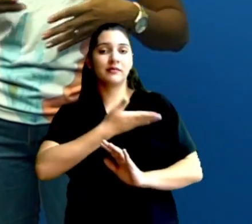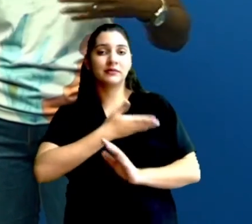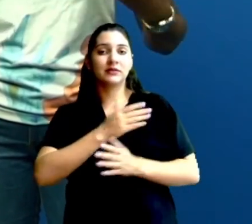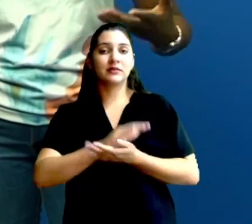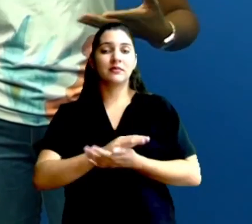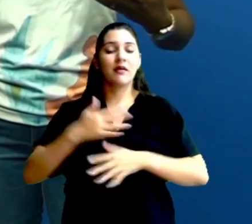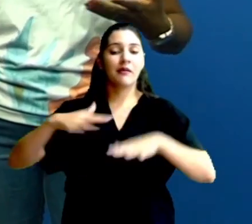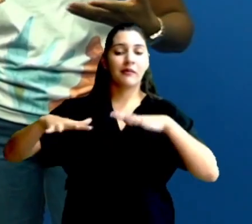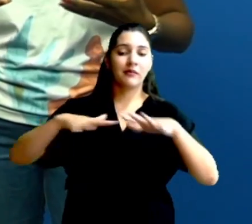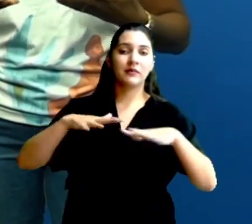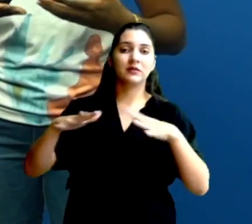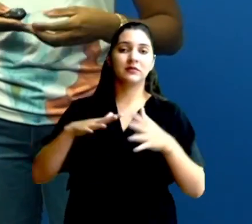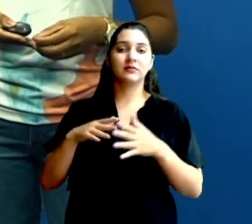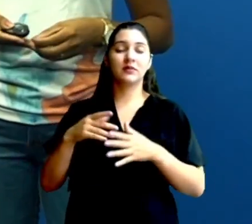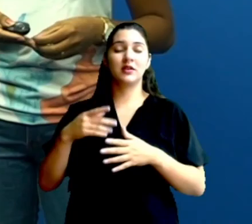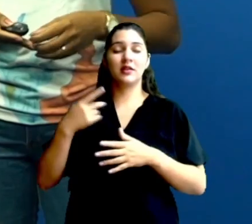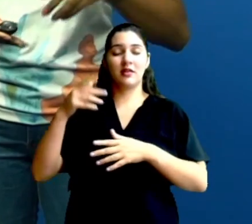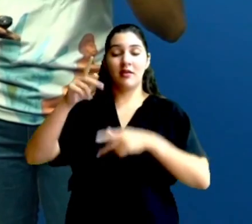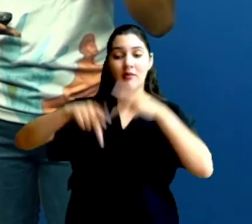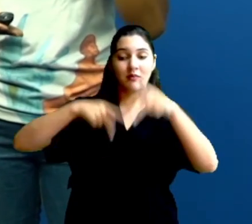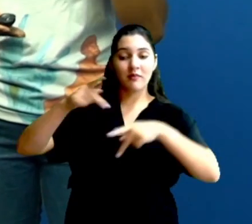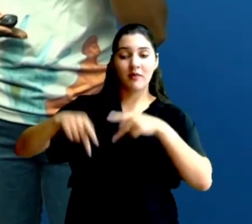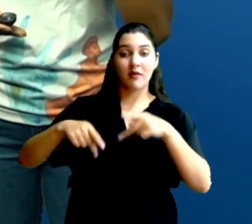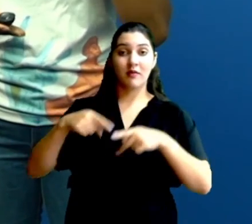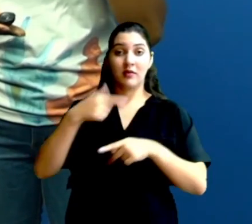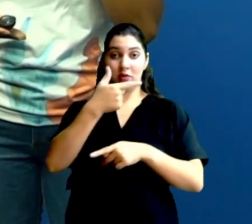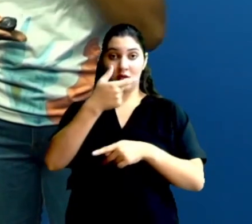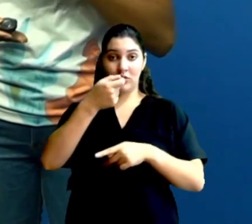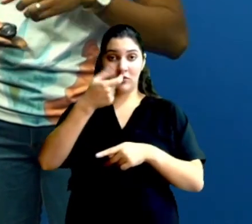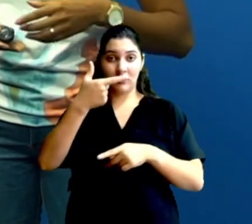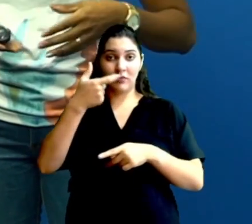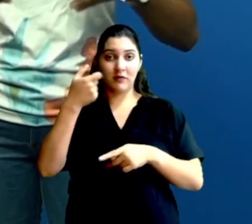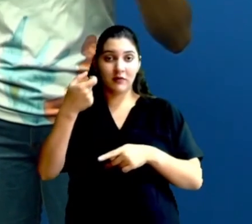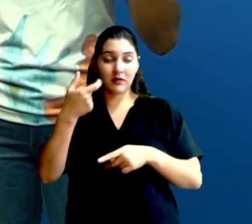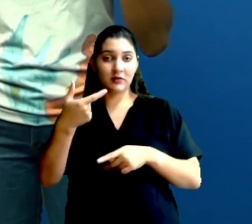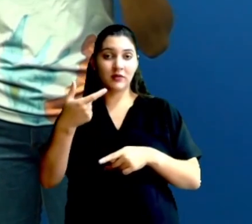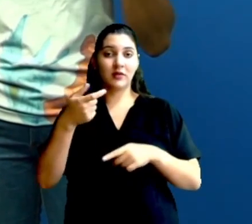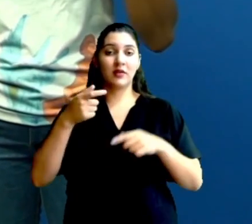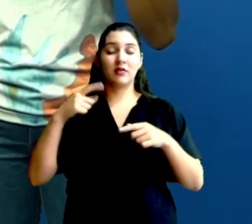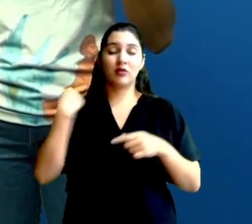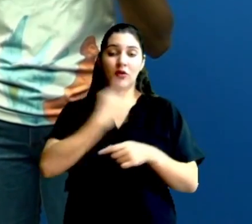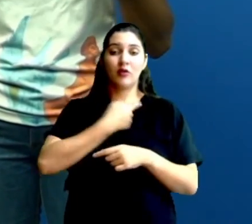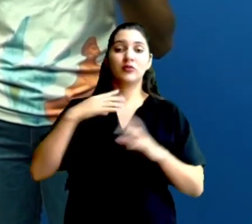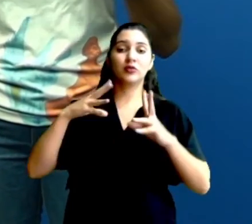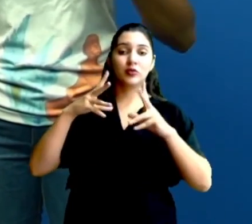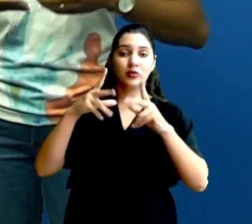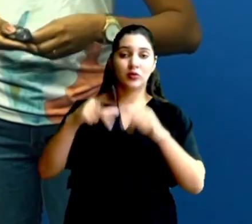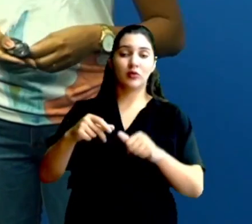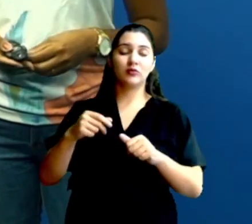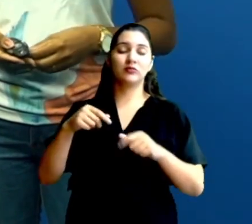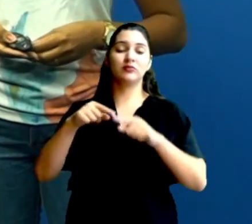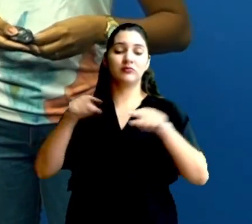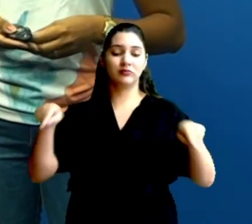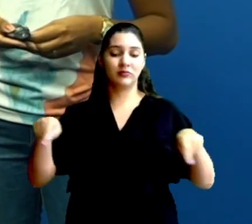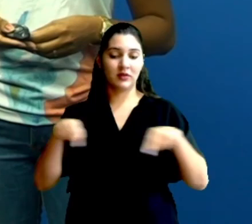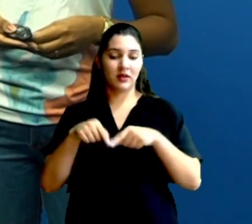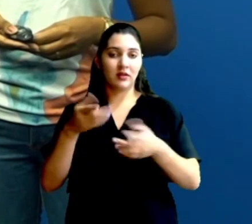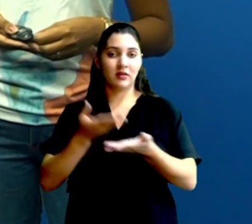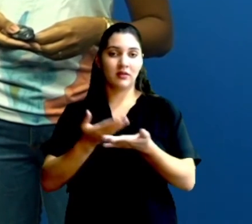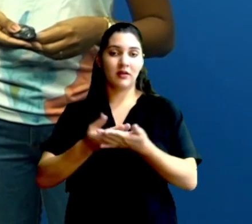colegas, movimenta esse povo para que 2022 nós estejamos todos em sala de